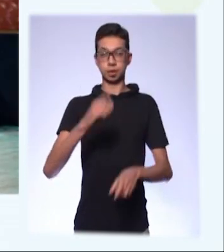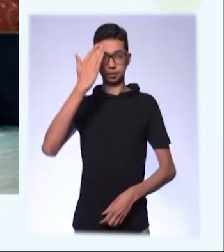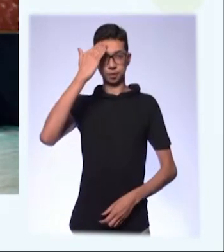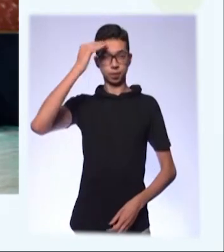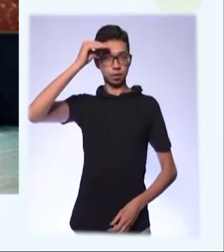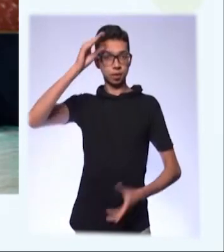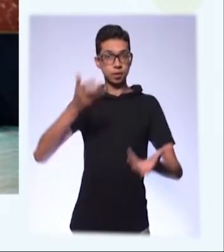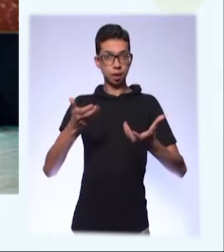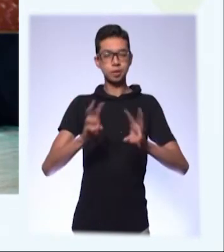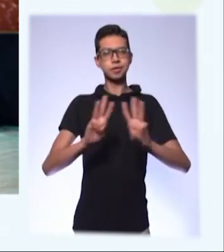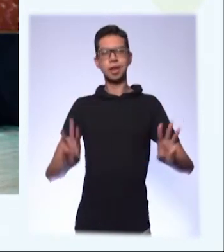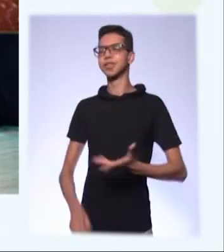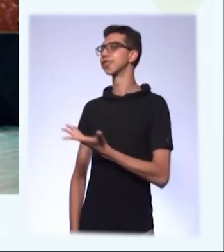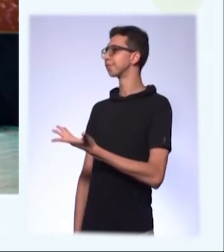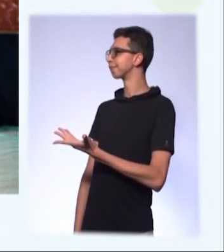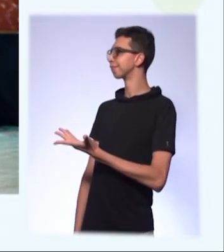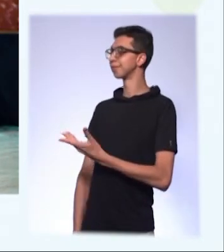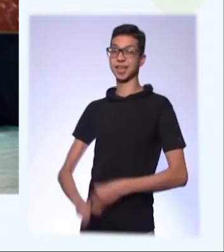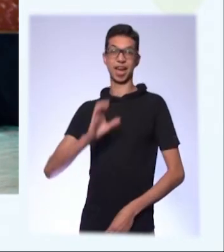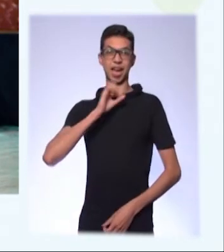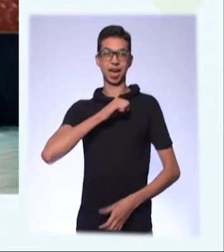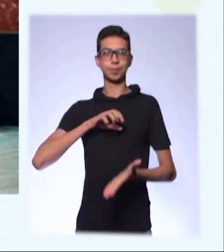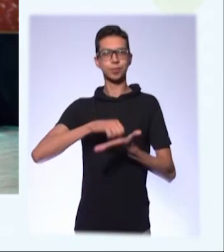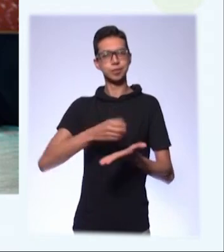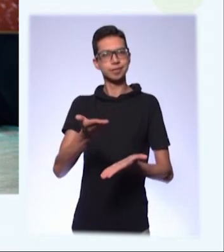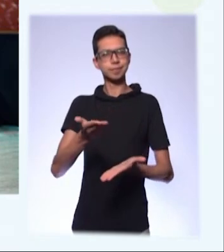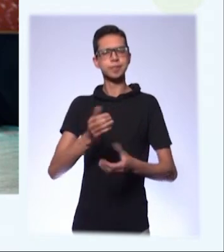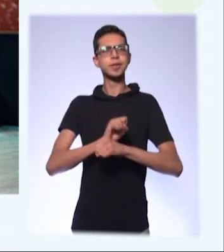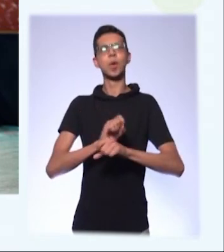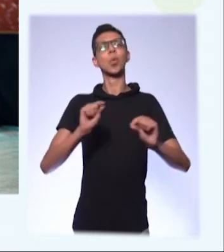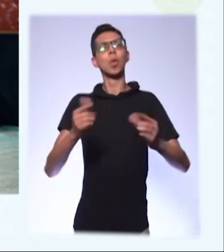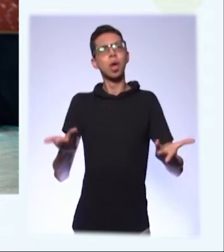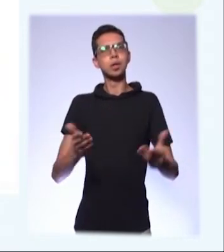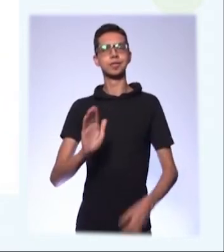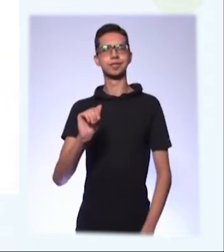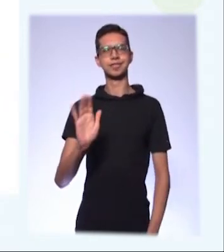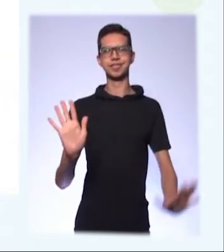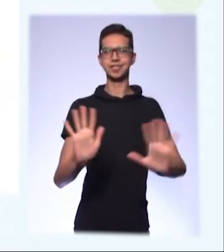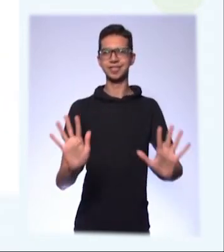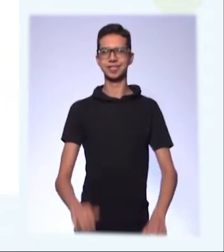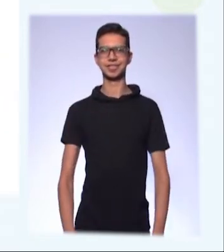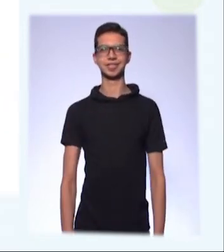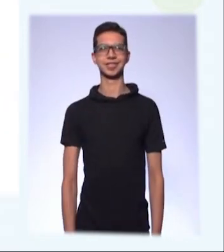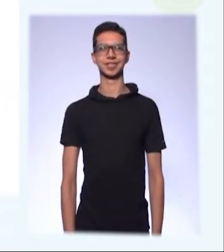é só entrar no site do Novotec. Corre lá para fazer sua inscrição, tá esperando o quê? Tchauzinho!